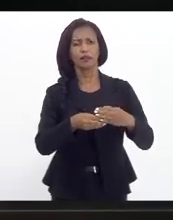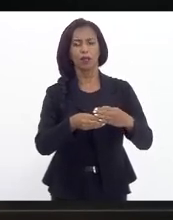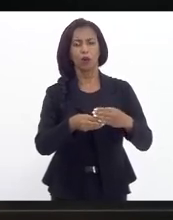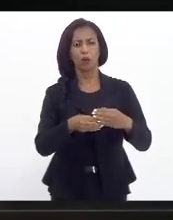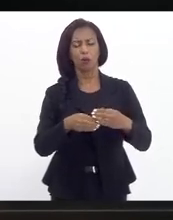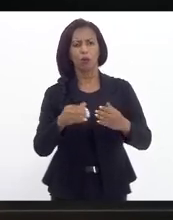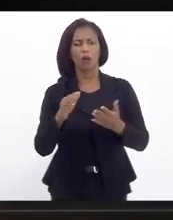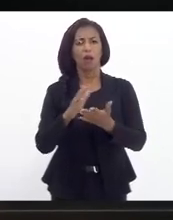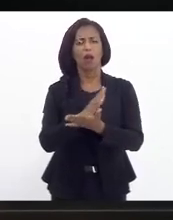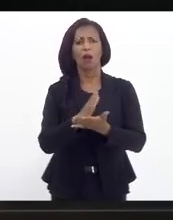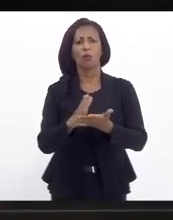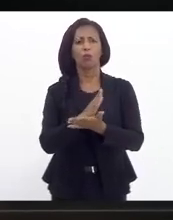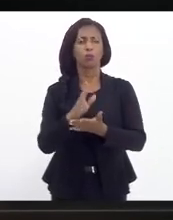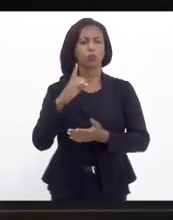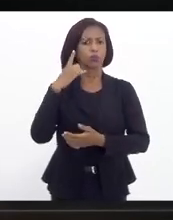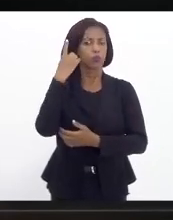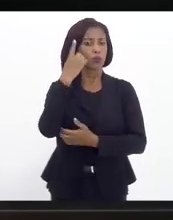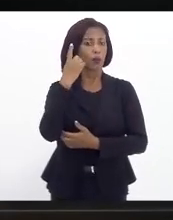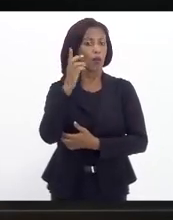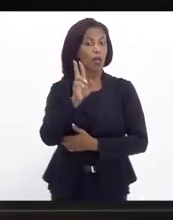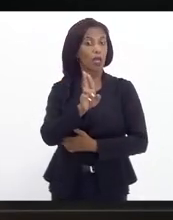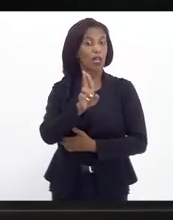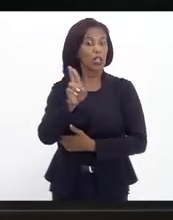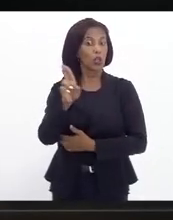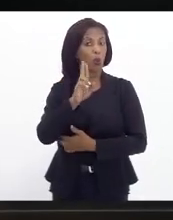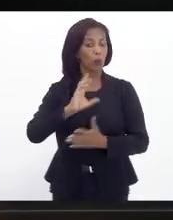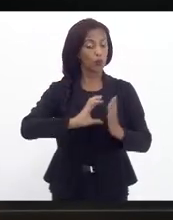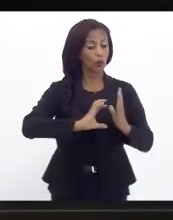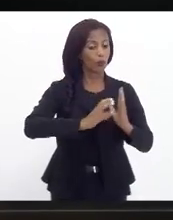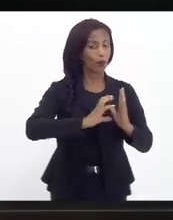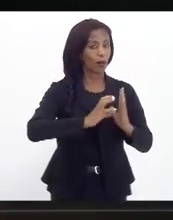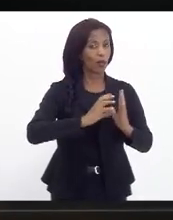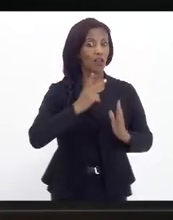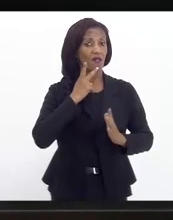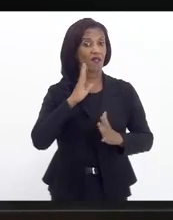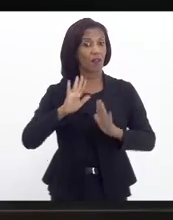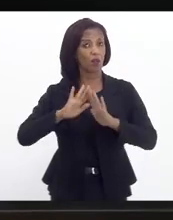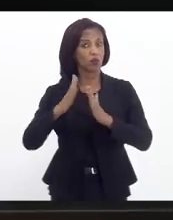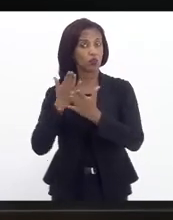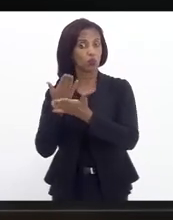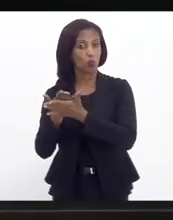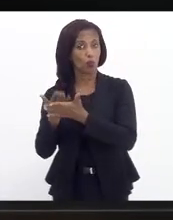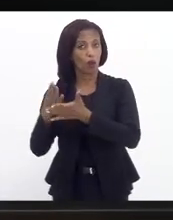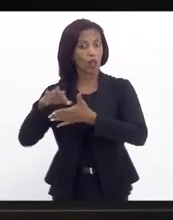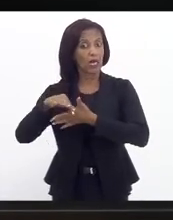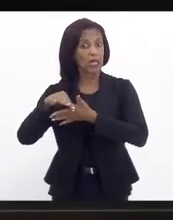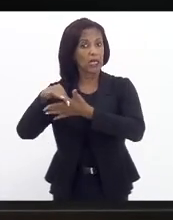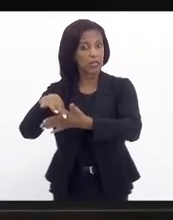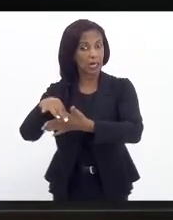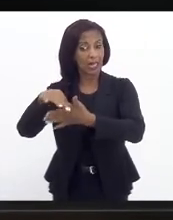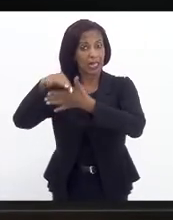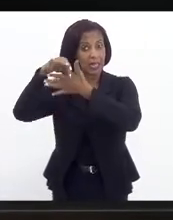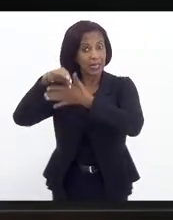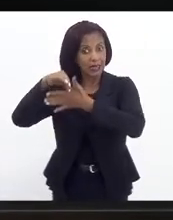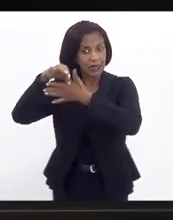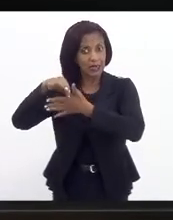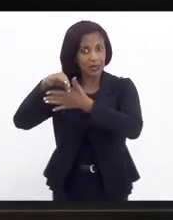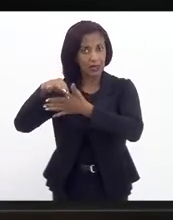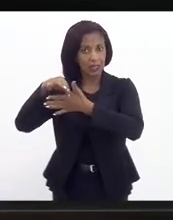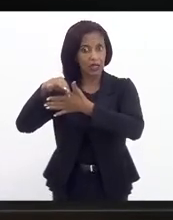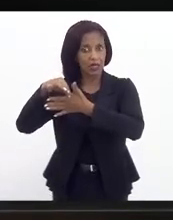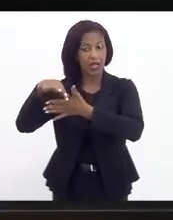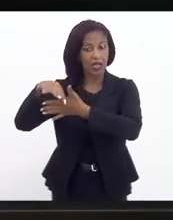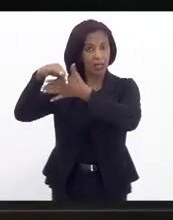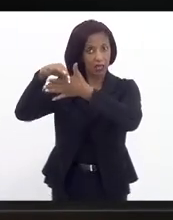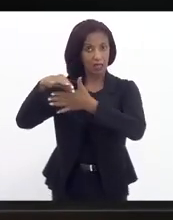parlamentar, em nome da bancada, que nós estamos falando de Colégio de Líderes. Vamos abrir para